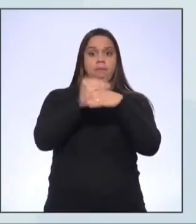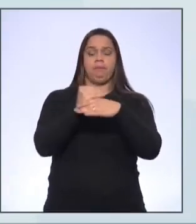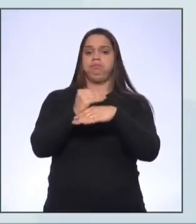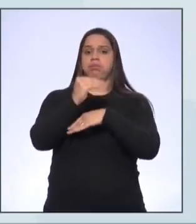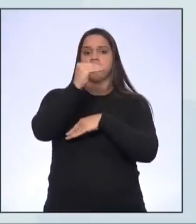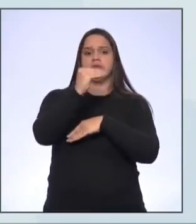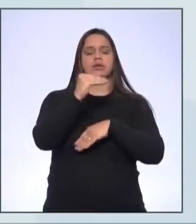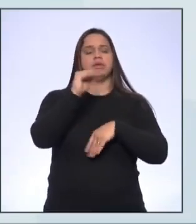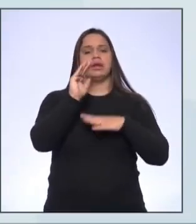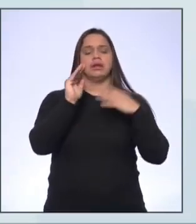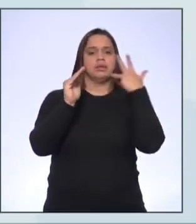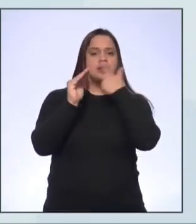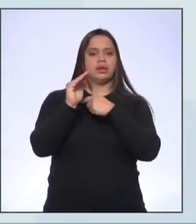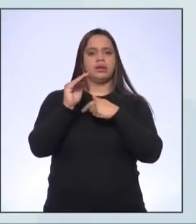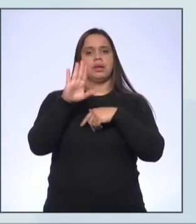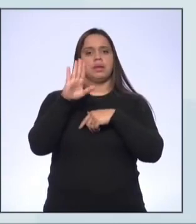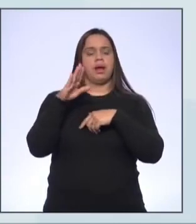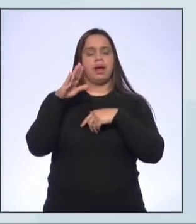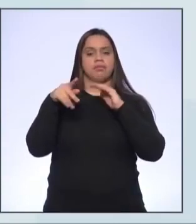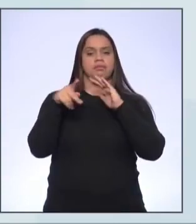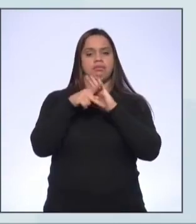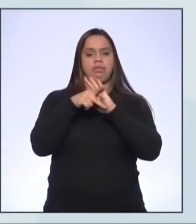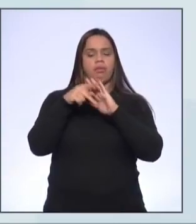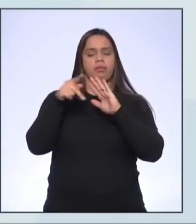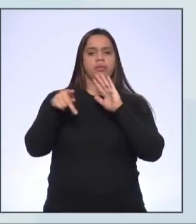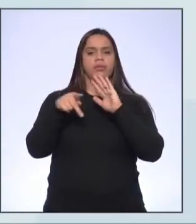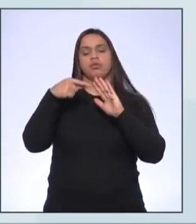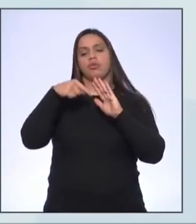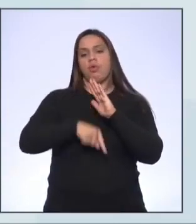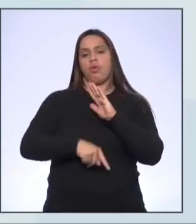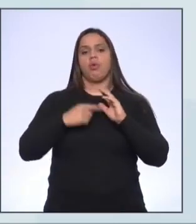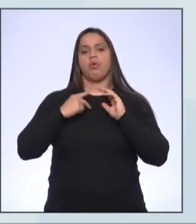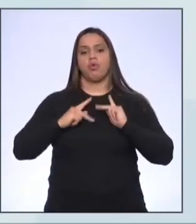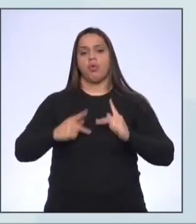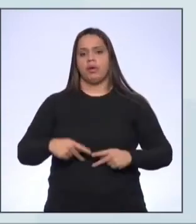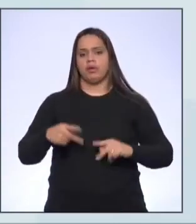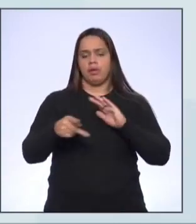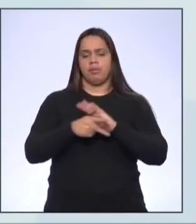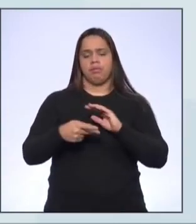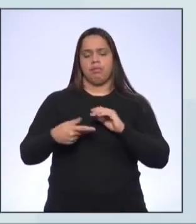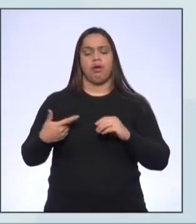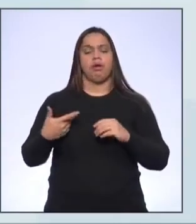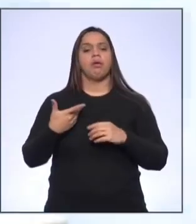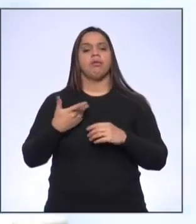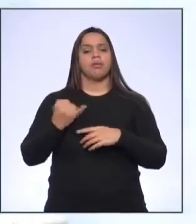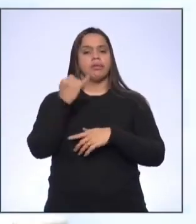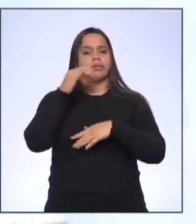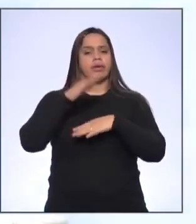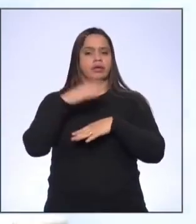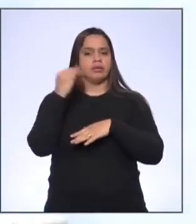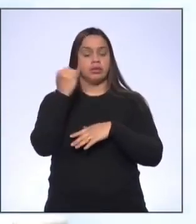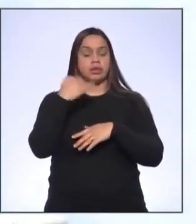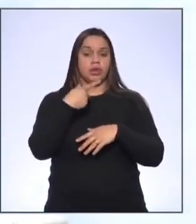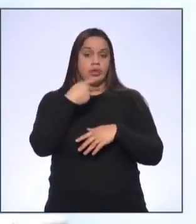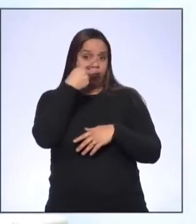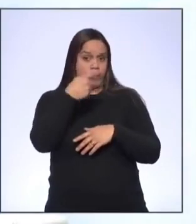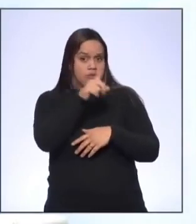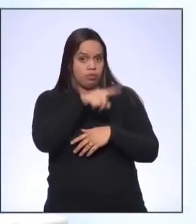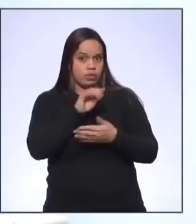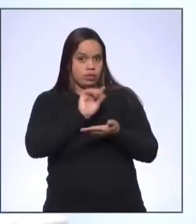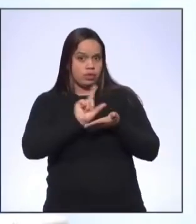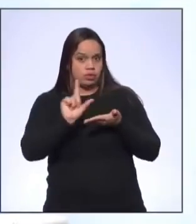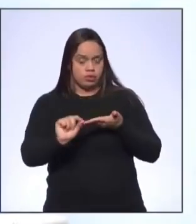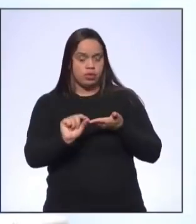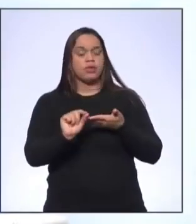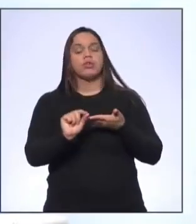e atingem um aspecto mais profundo do ser humano, a essência. Eu estou aqui falando com vocês sobre artigo de opinião e eu estou me